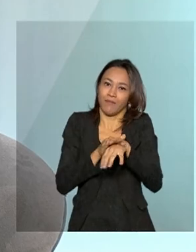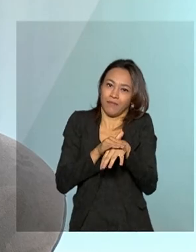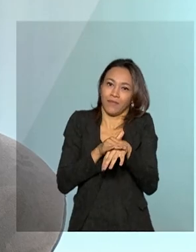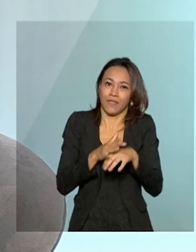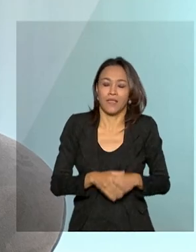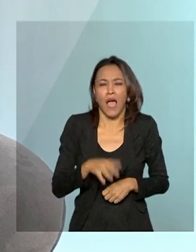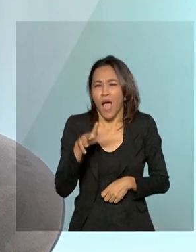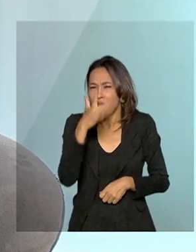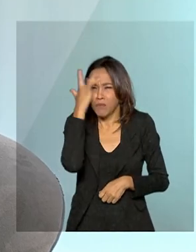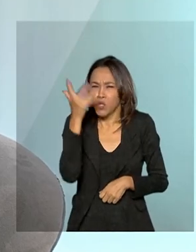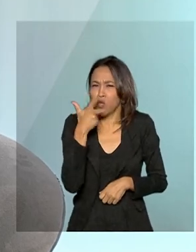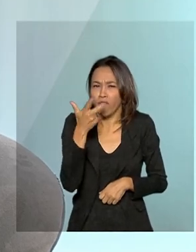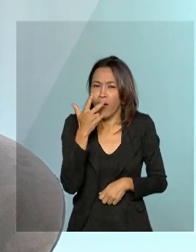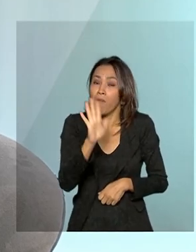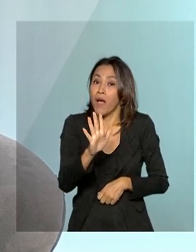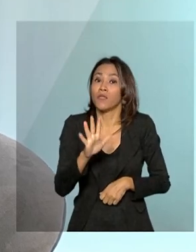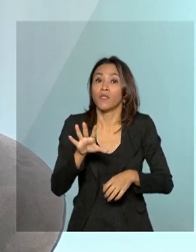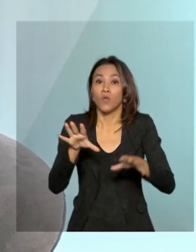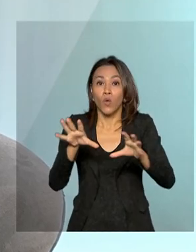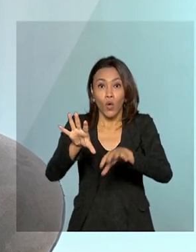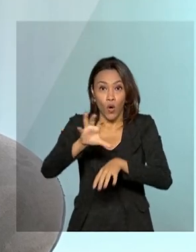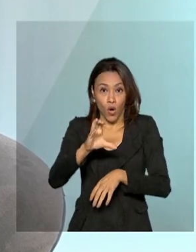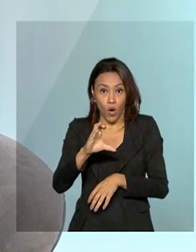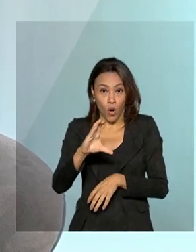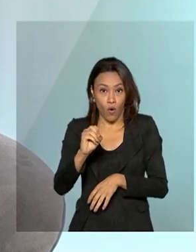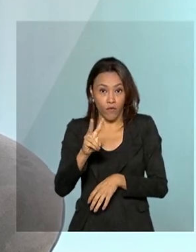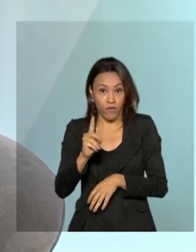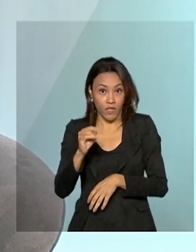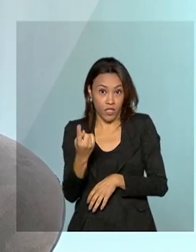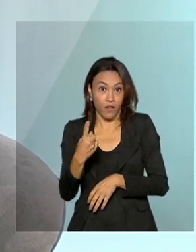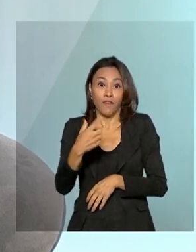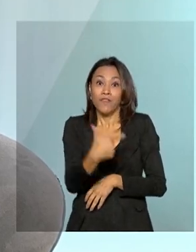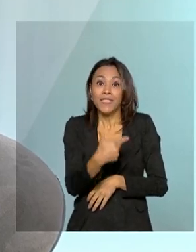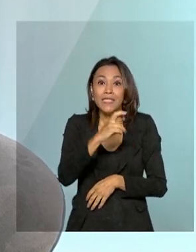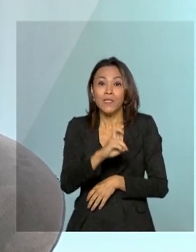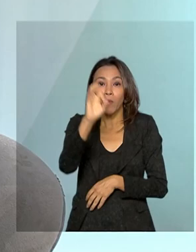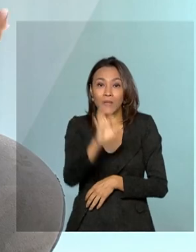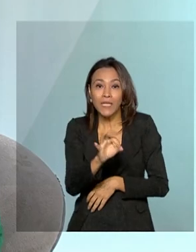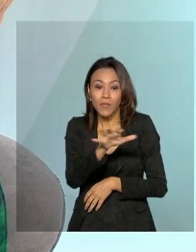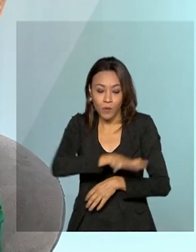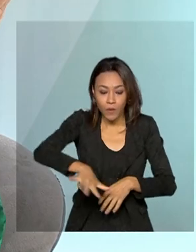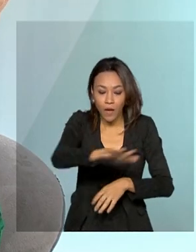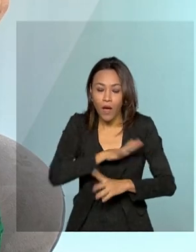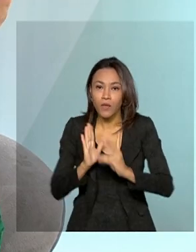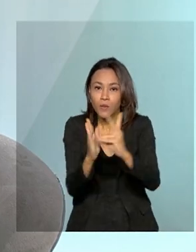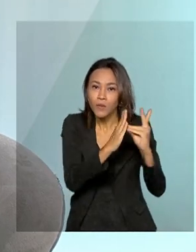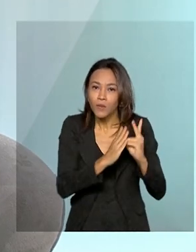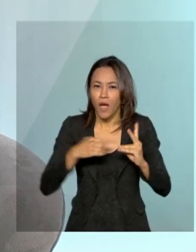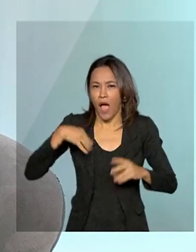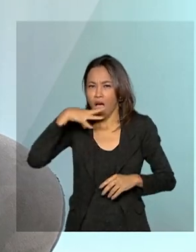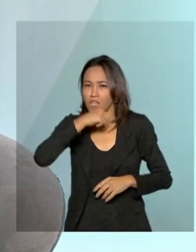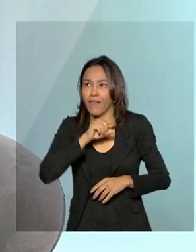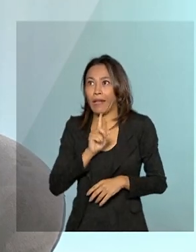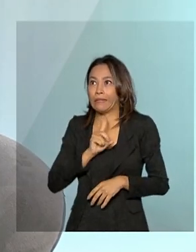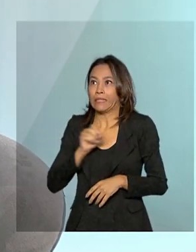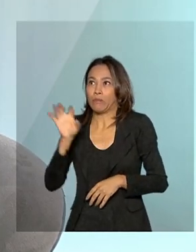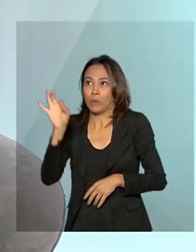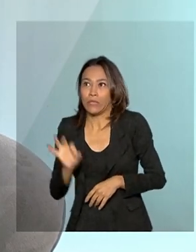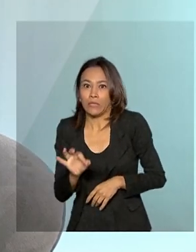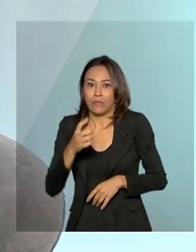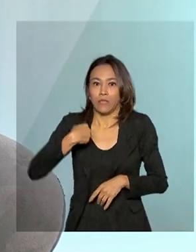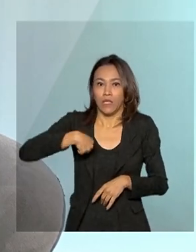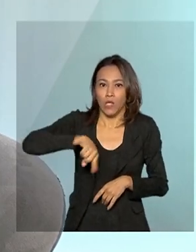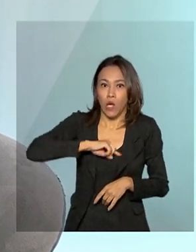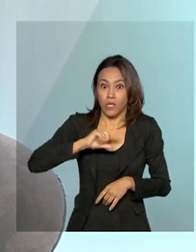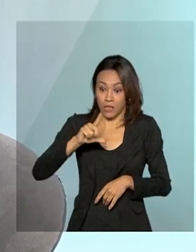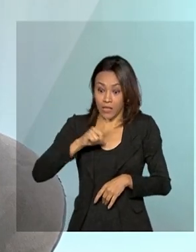não falam, mas o Covid chegou em 25% das áreas indígenas. E todo mundo achava que seria 100% e que nós